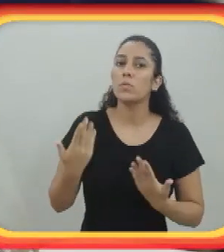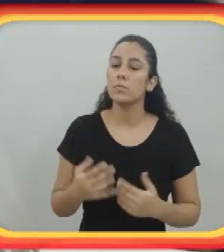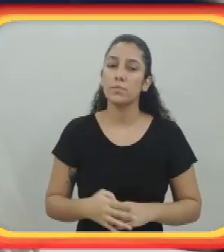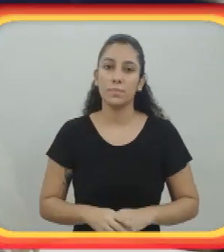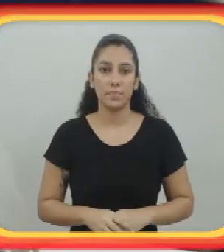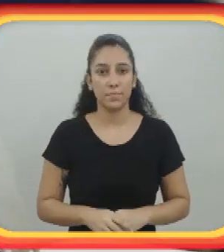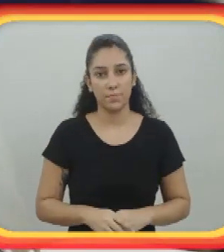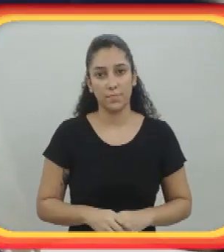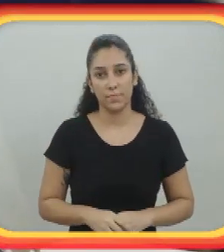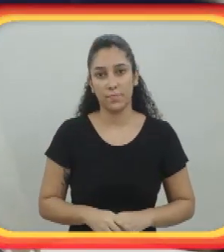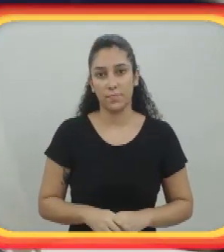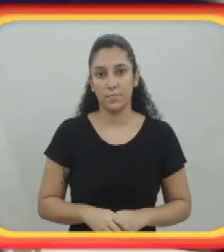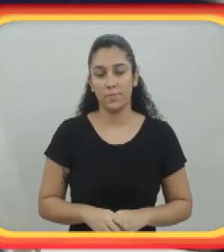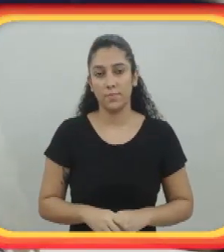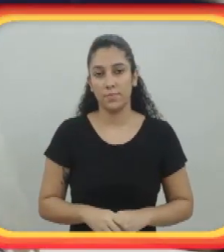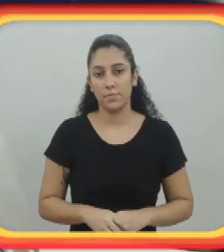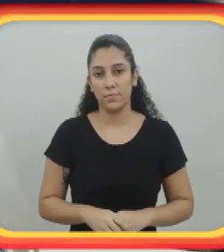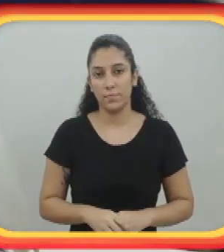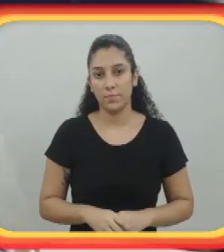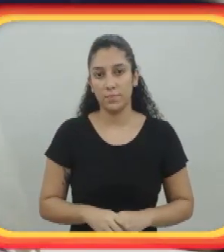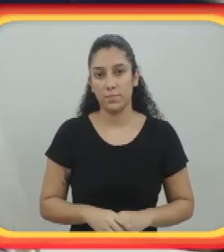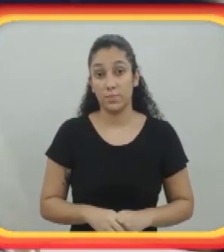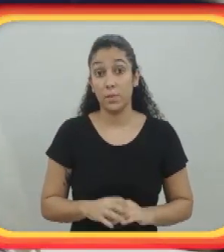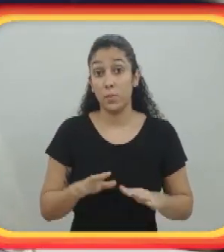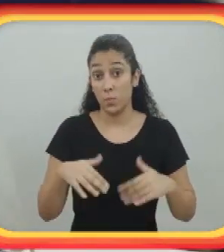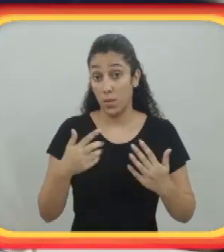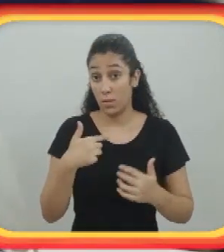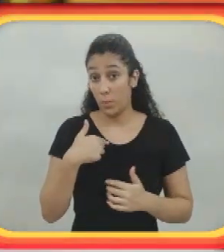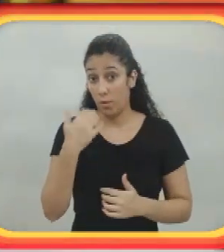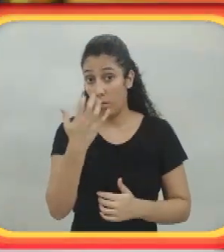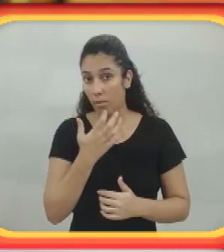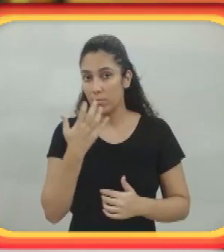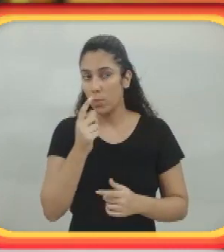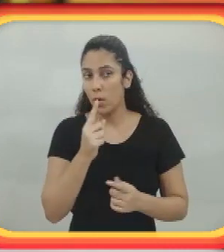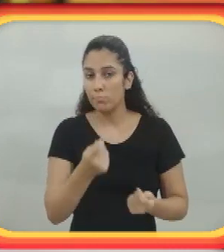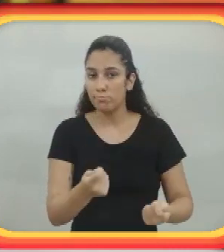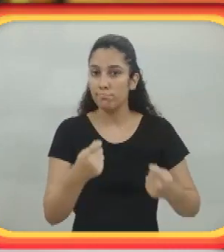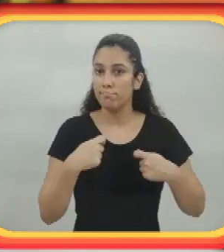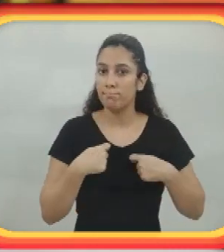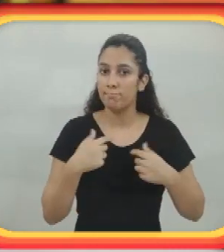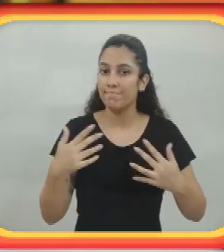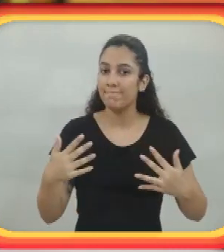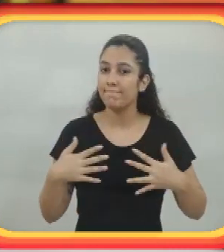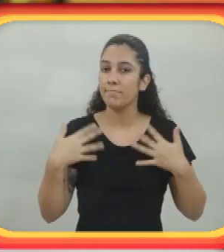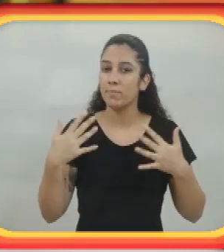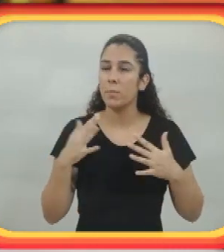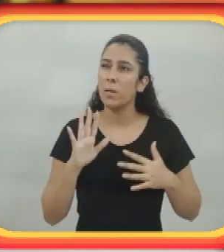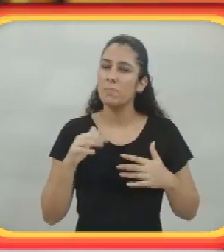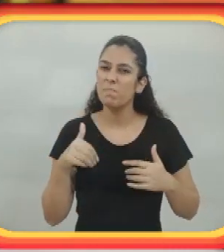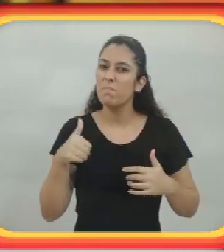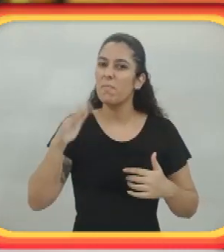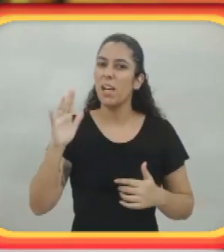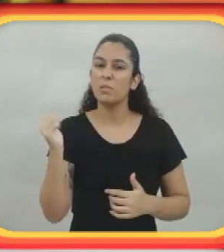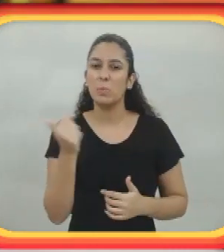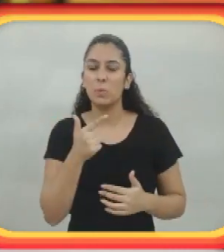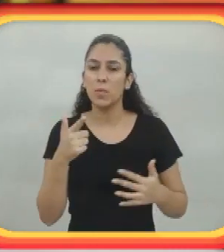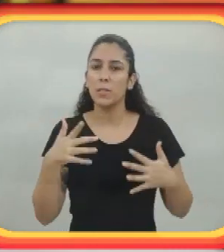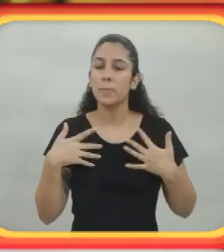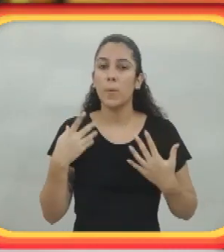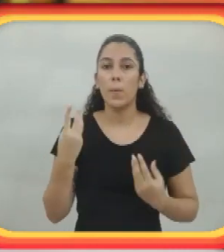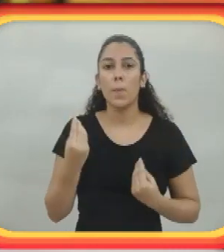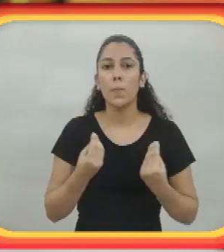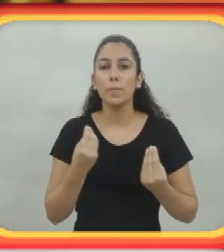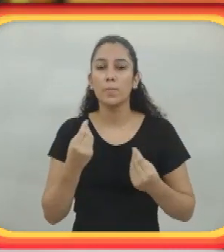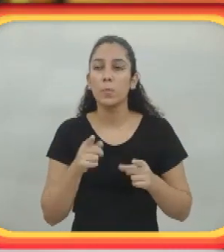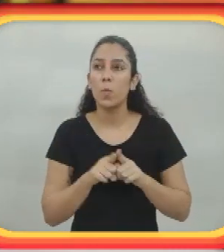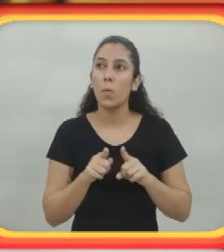está cantando? Quando eu canto, isso dá uma alegria, que é mais